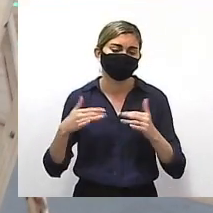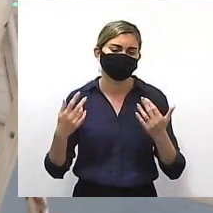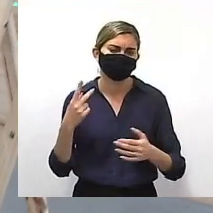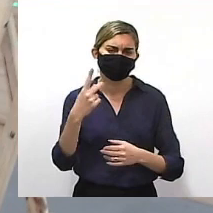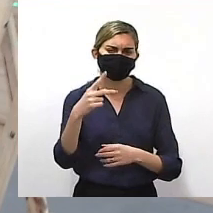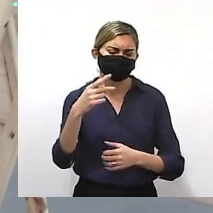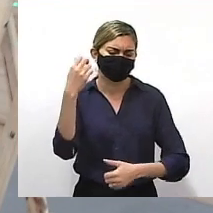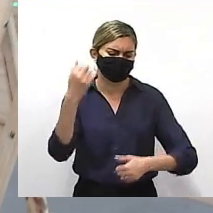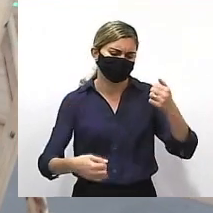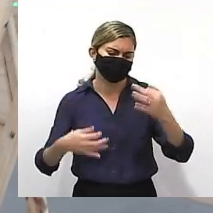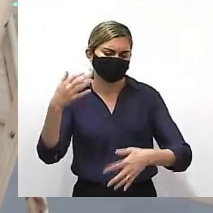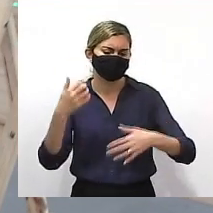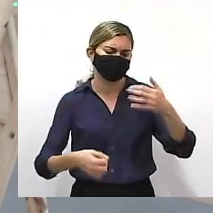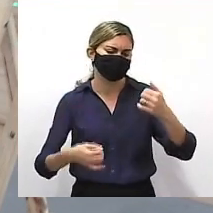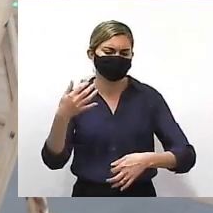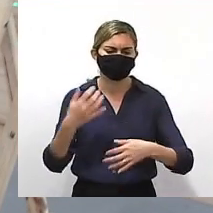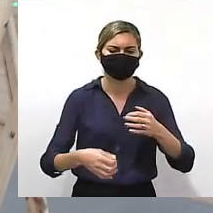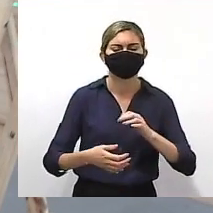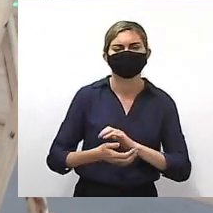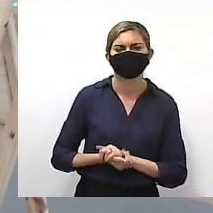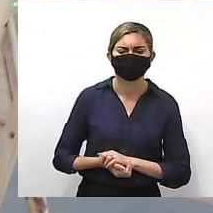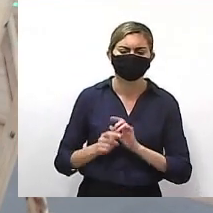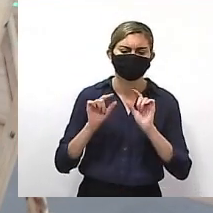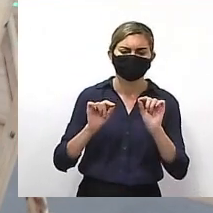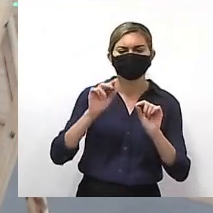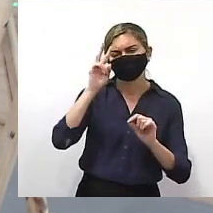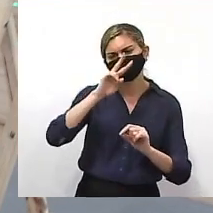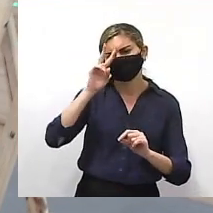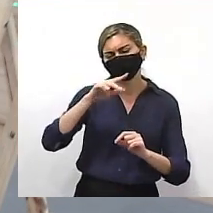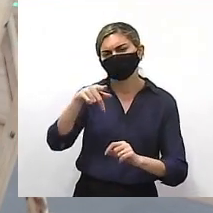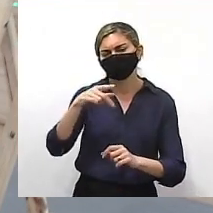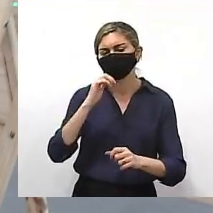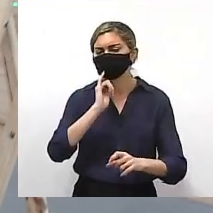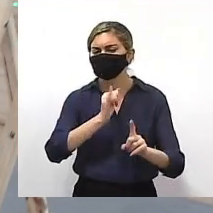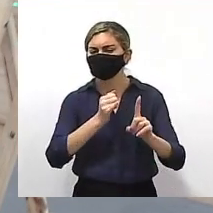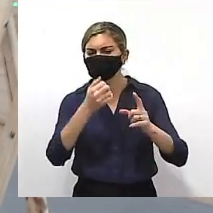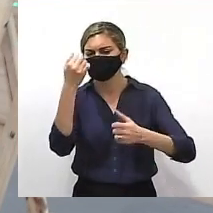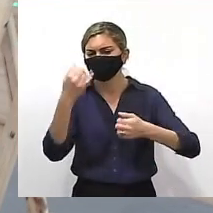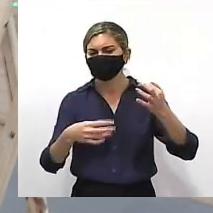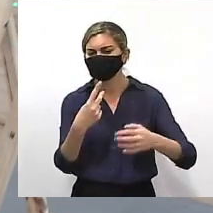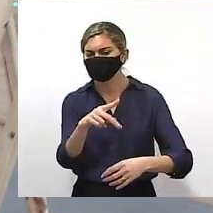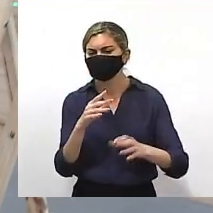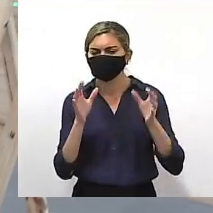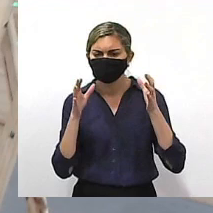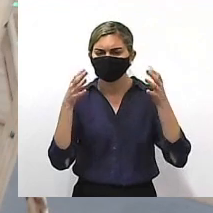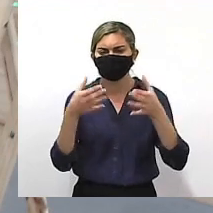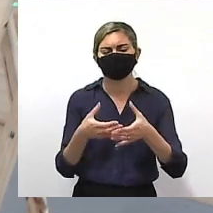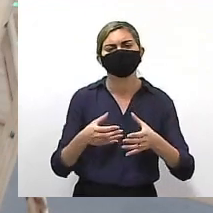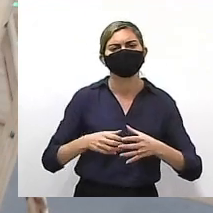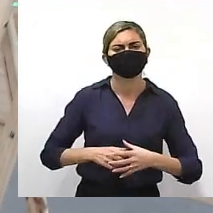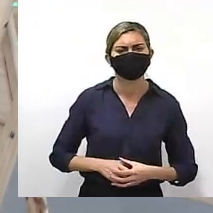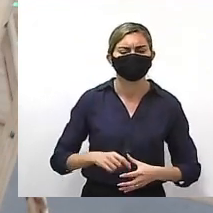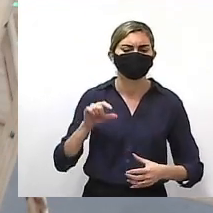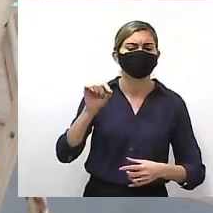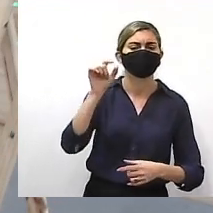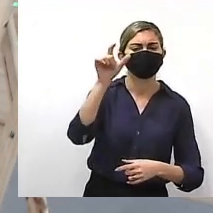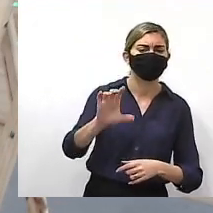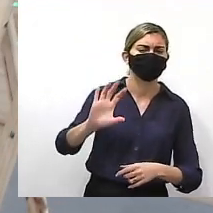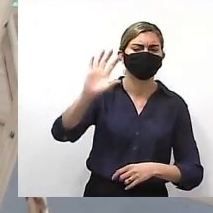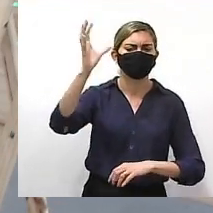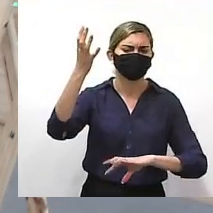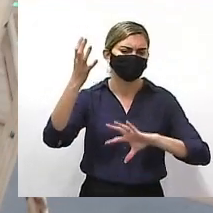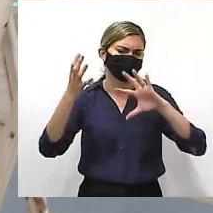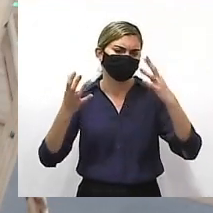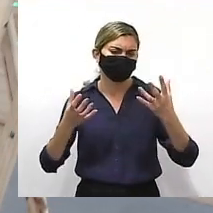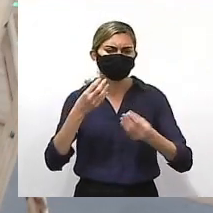sua narrativa? Que história você tem para contar sobre a sua comunidade? O que é que acontece,